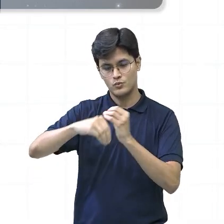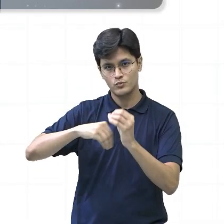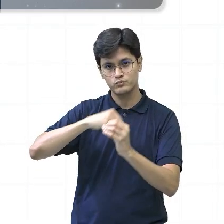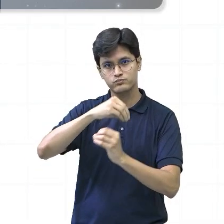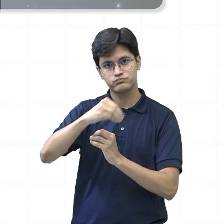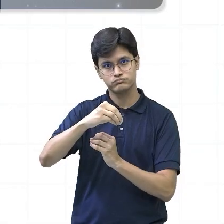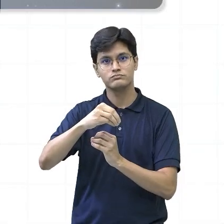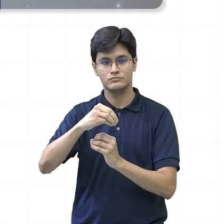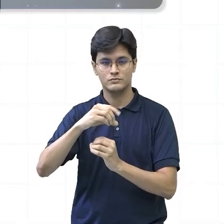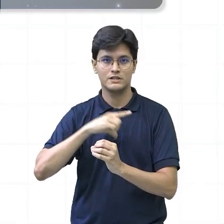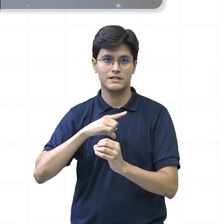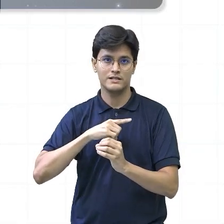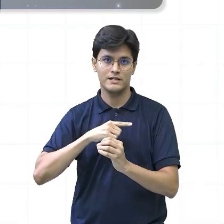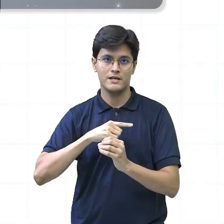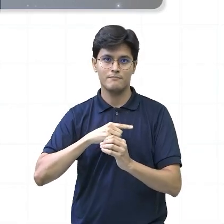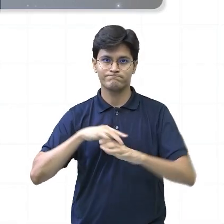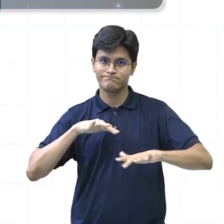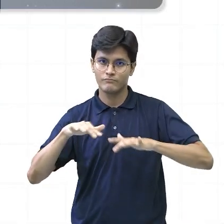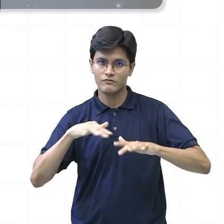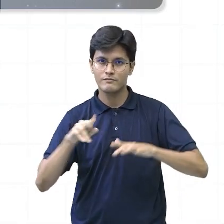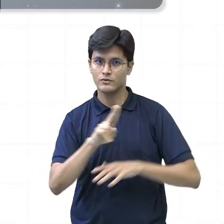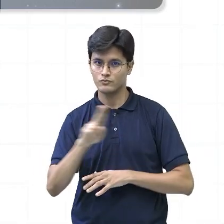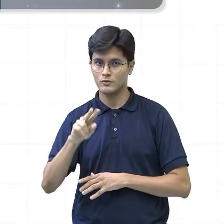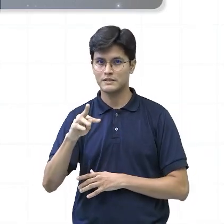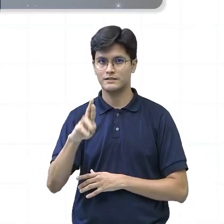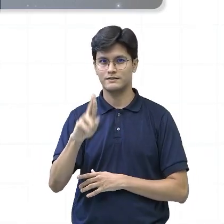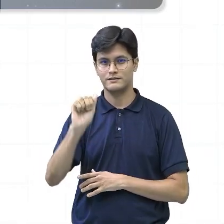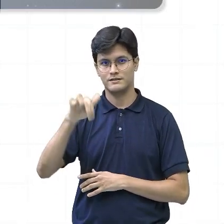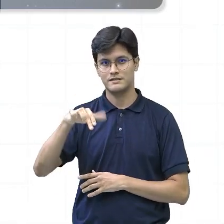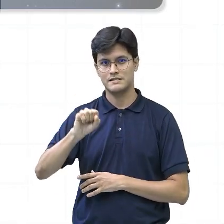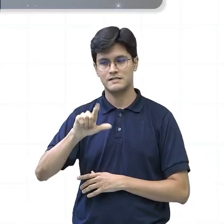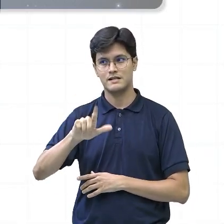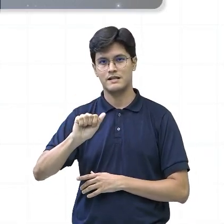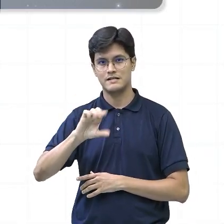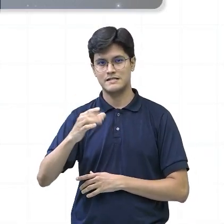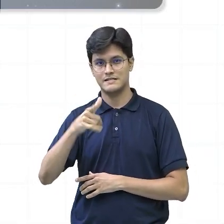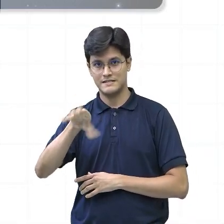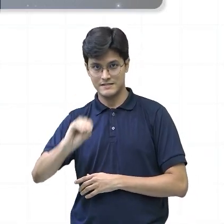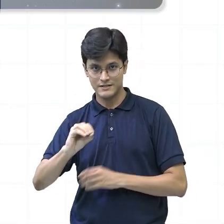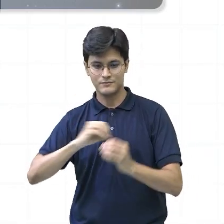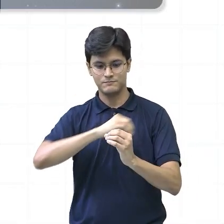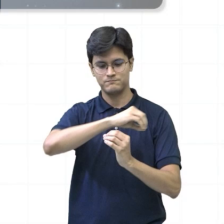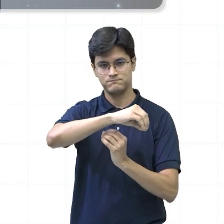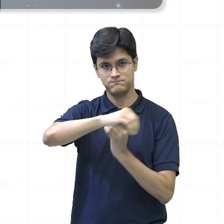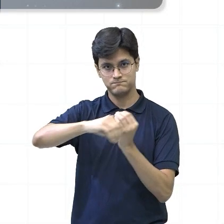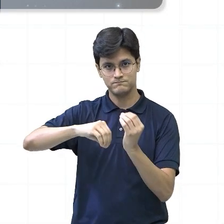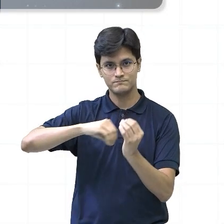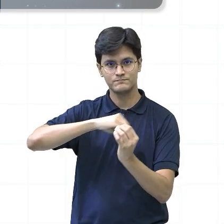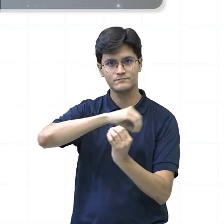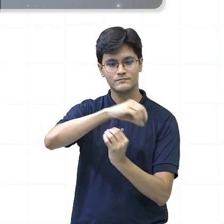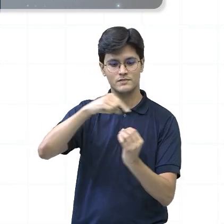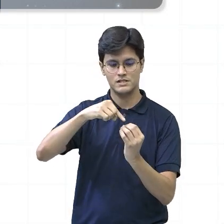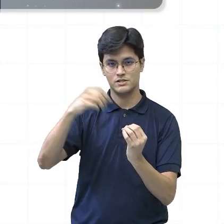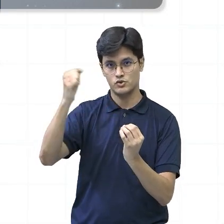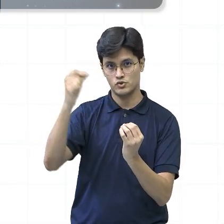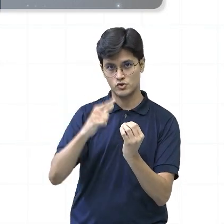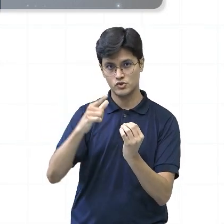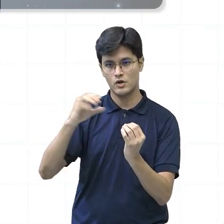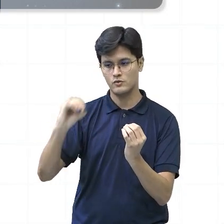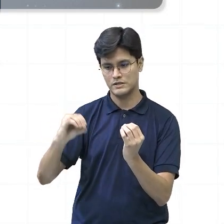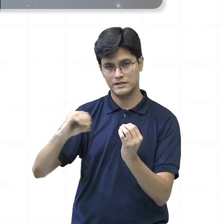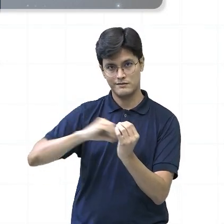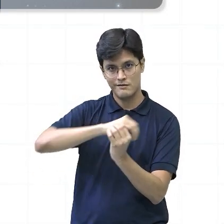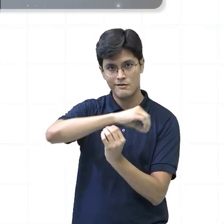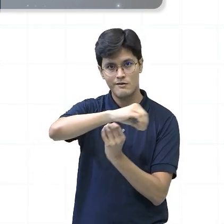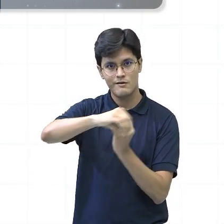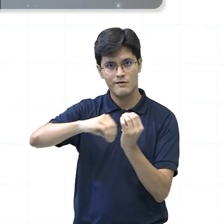de translação. Então observe aí na imagem que nós temos o nosso sistema solar, né, composto por 8